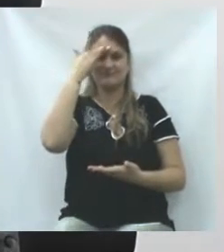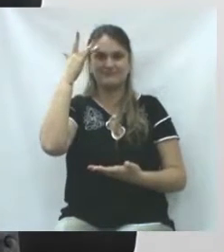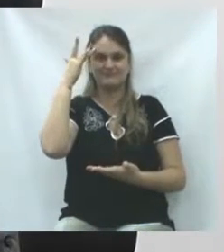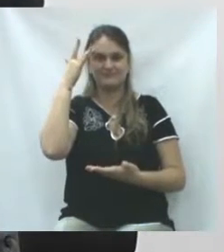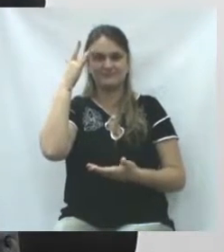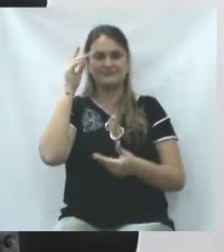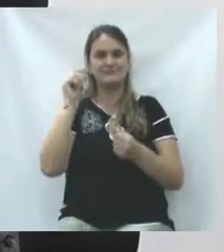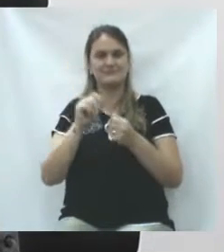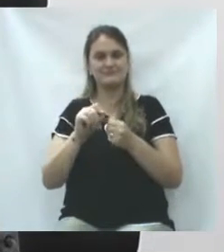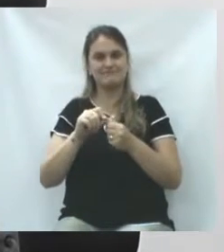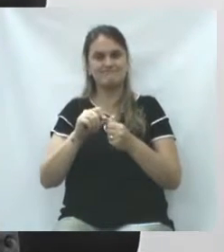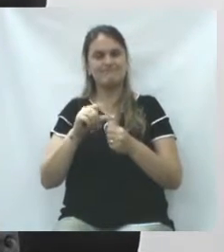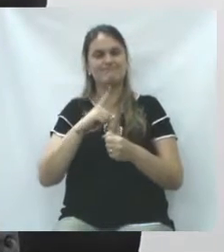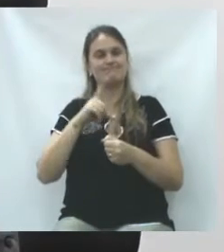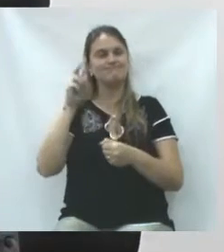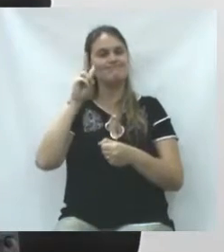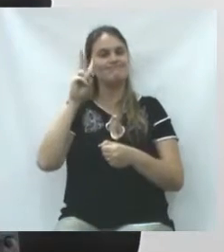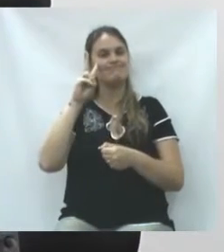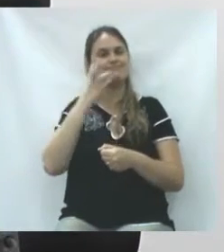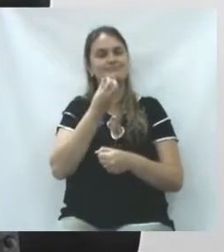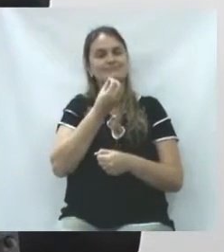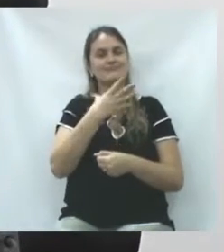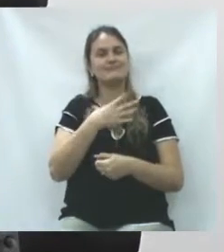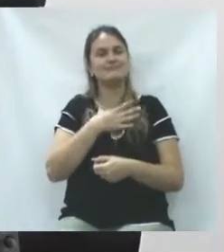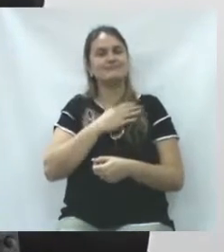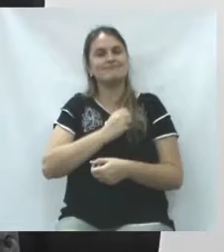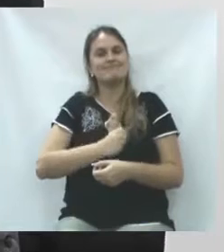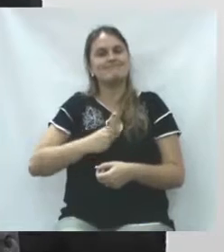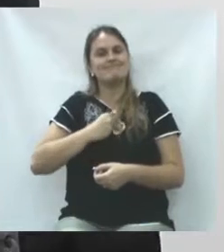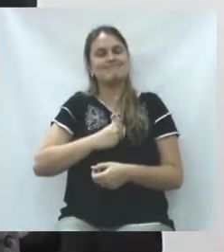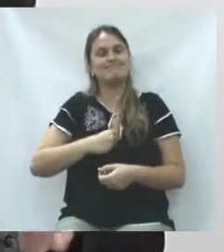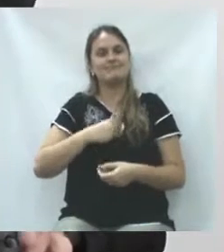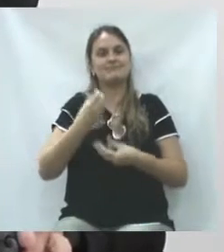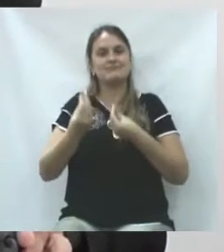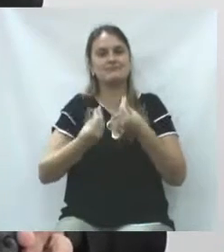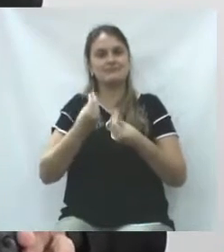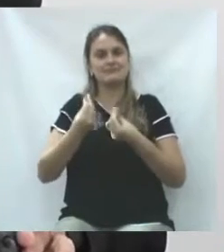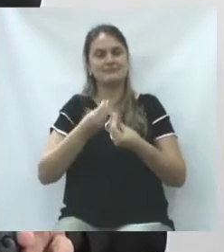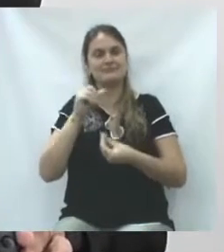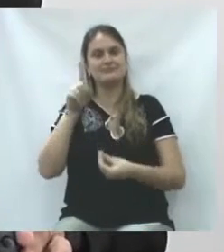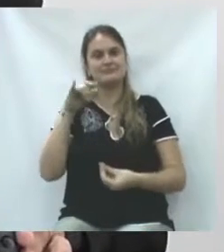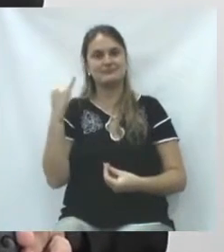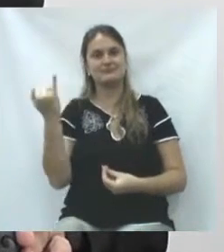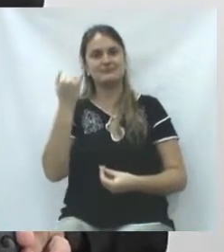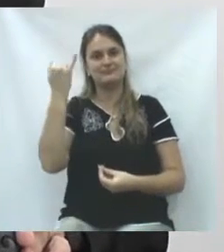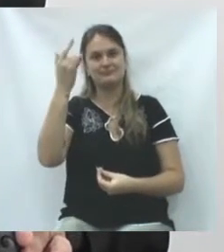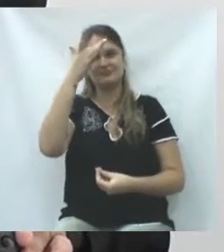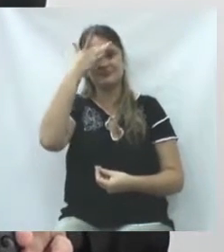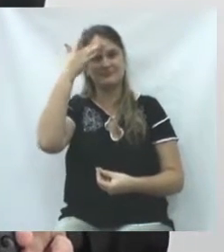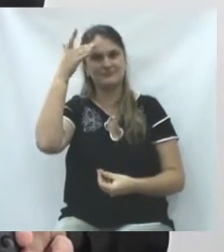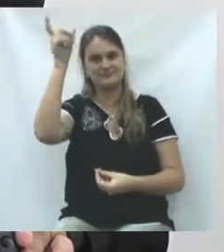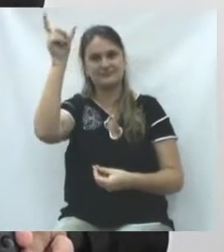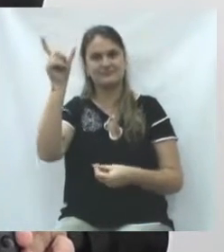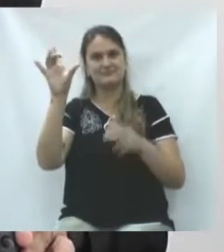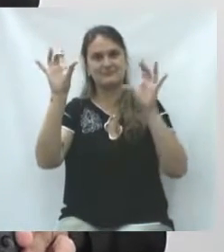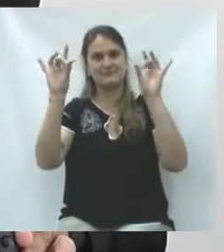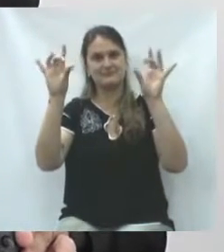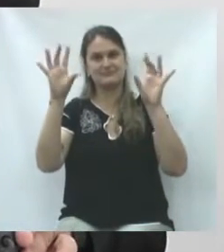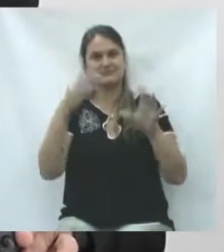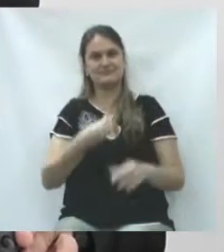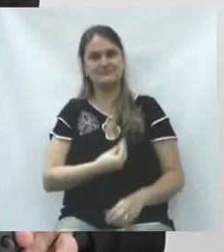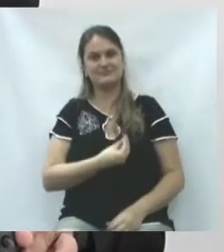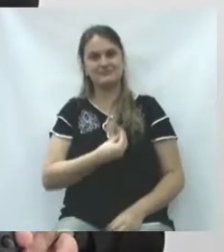lembrar, né, do quanto que é importante essas pessoas na nossa vida. E eu